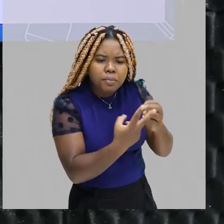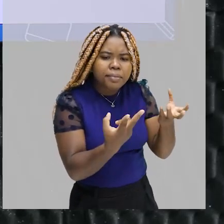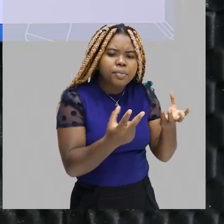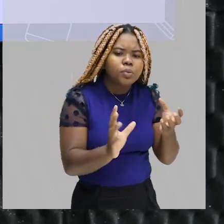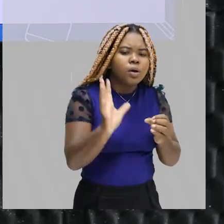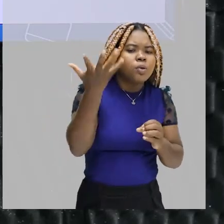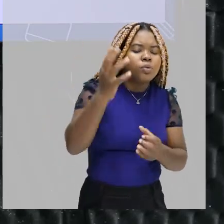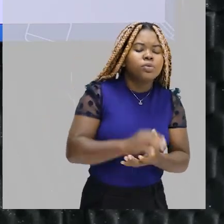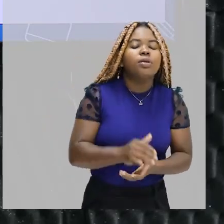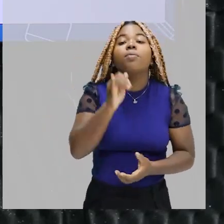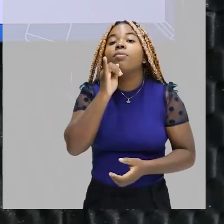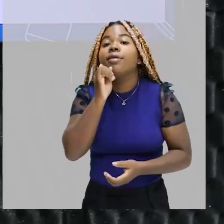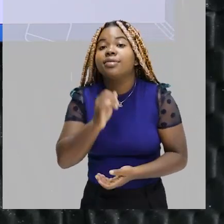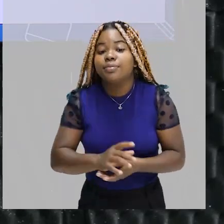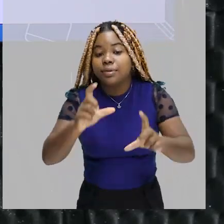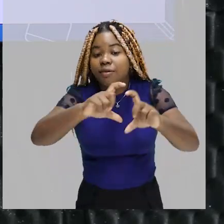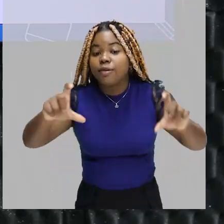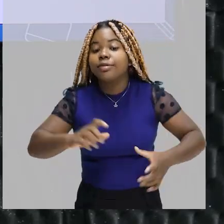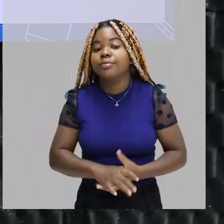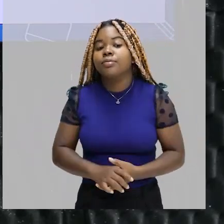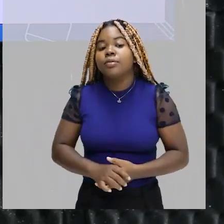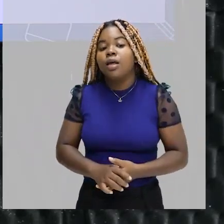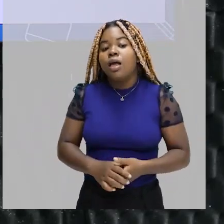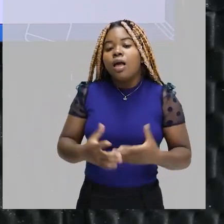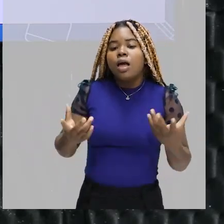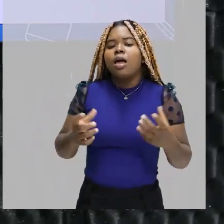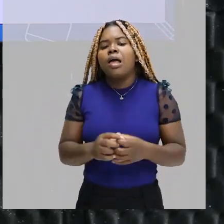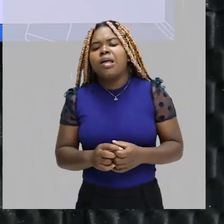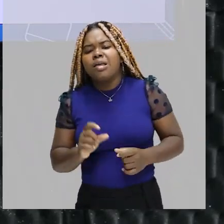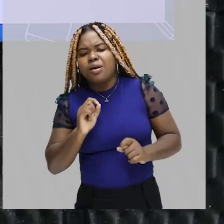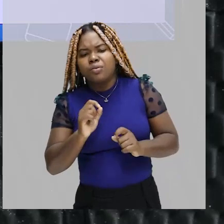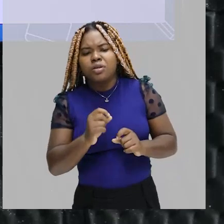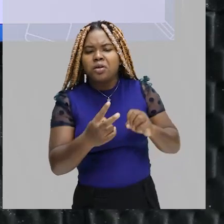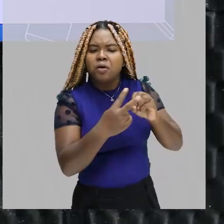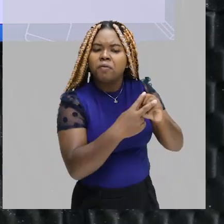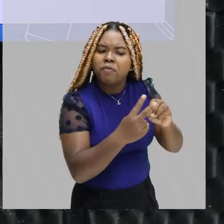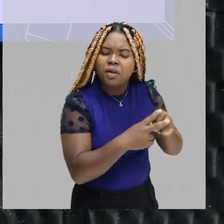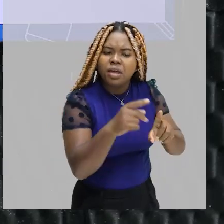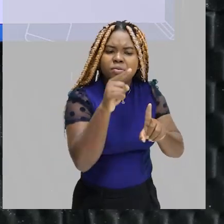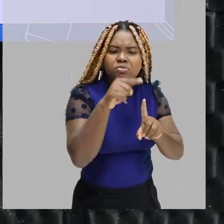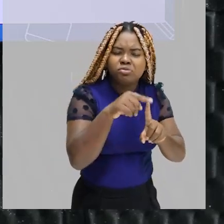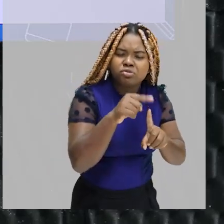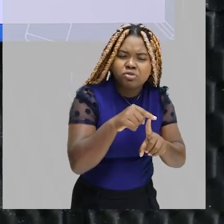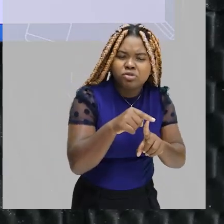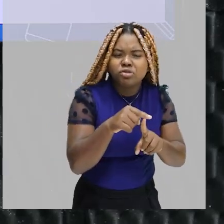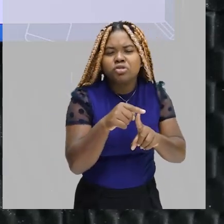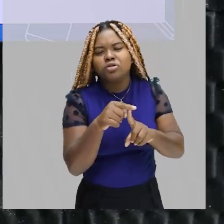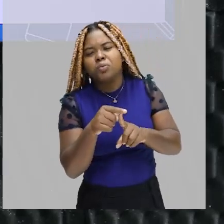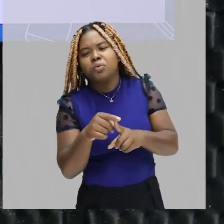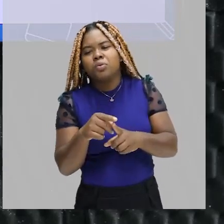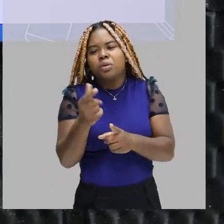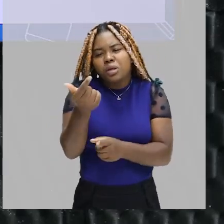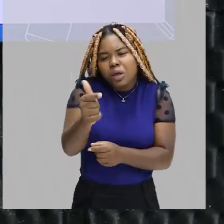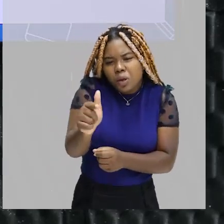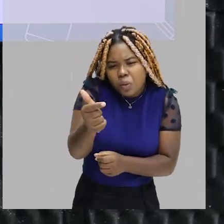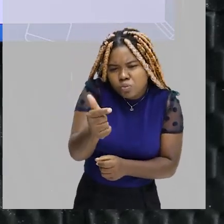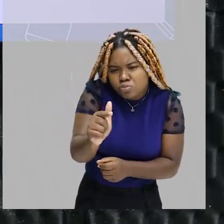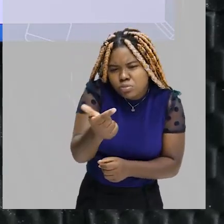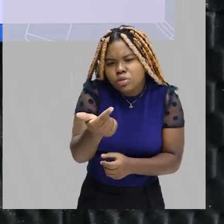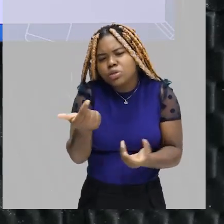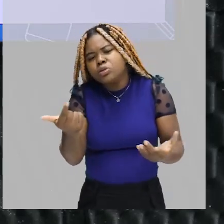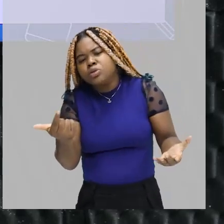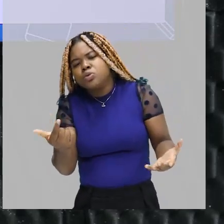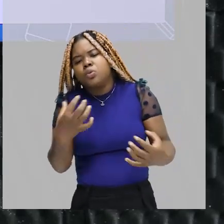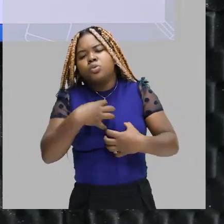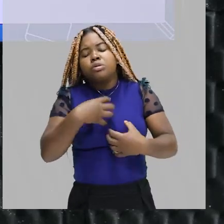exemplo, é uma ação que faz parte de um hábito, de uma rotina? É uma ação que está em andamento temporariamente